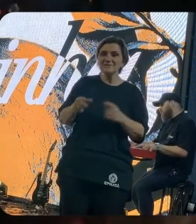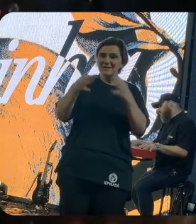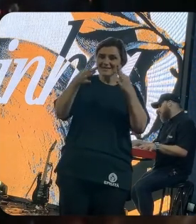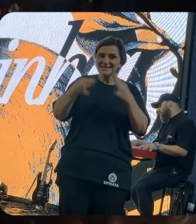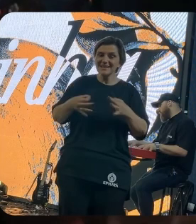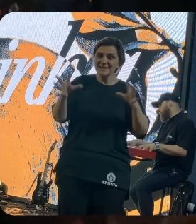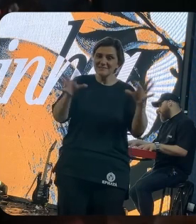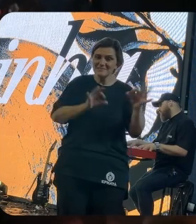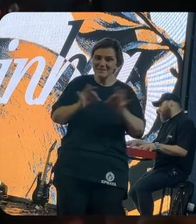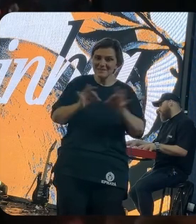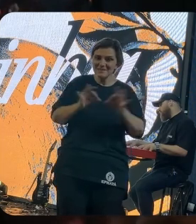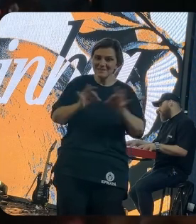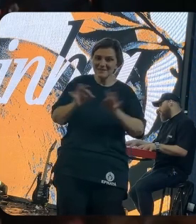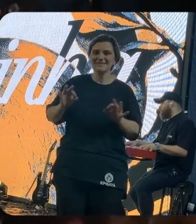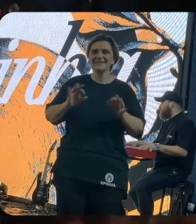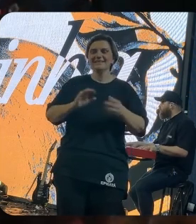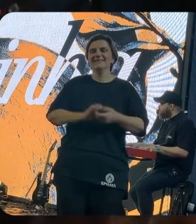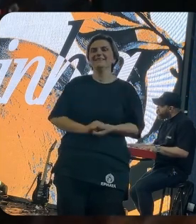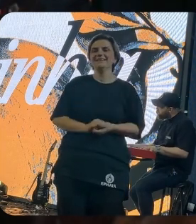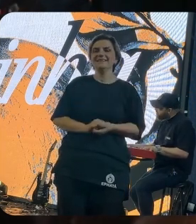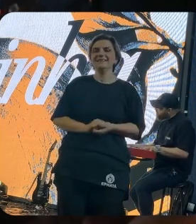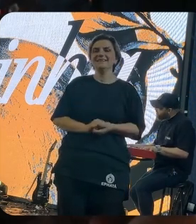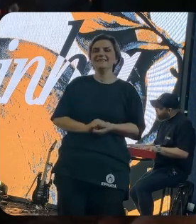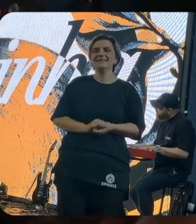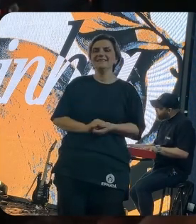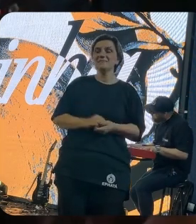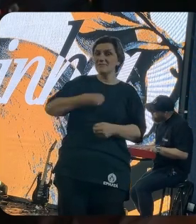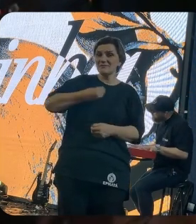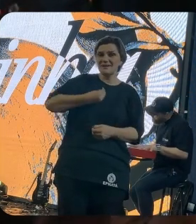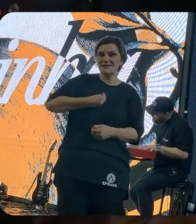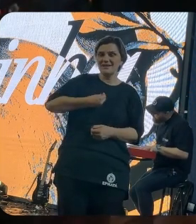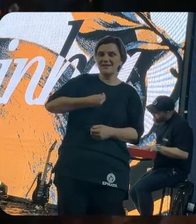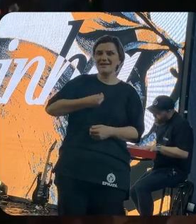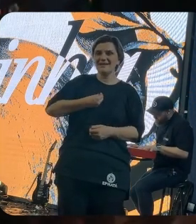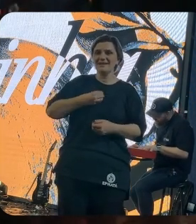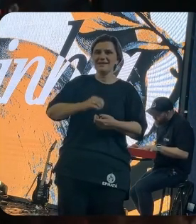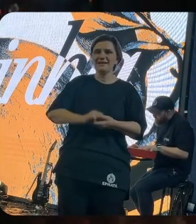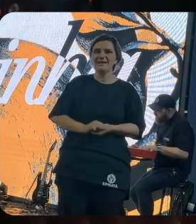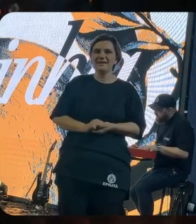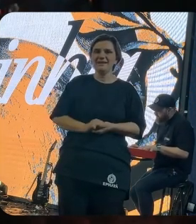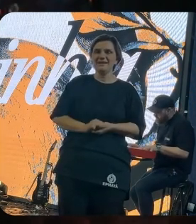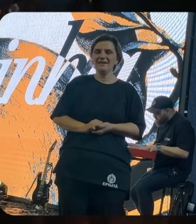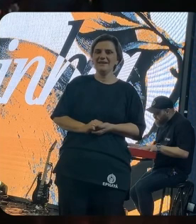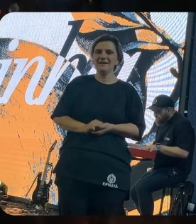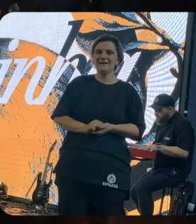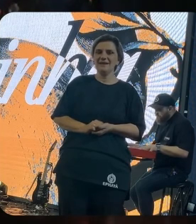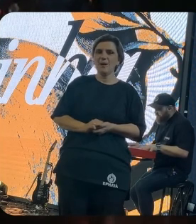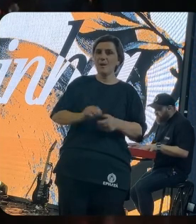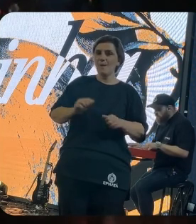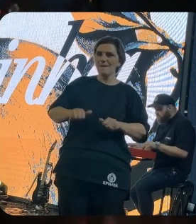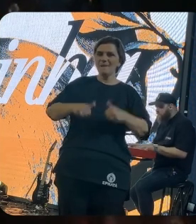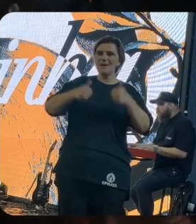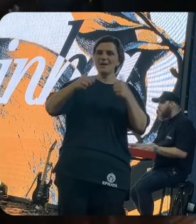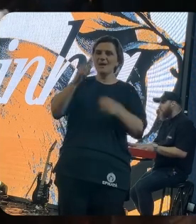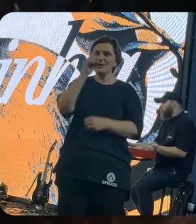ele: prepare-se para viver o melhor domingo da tua